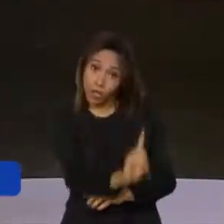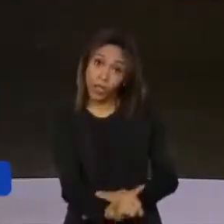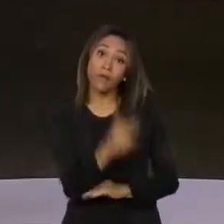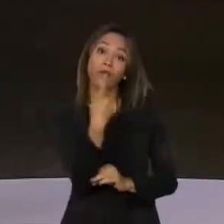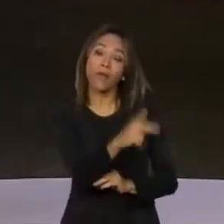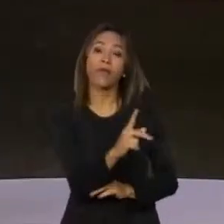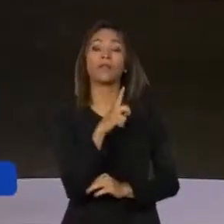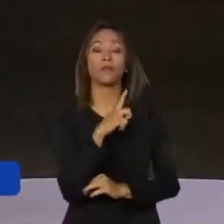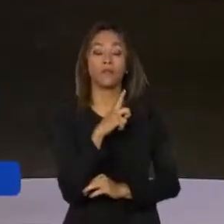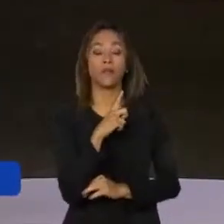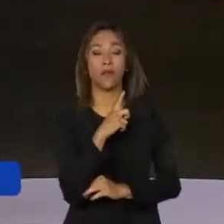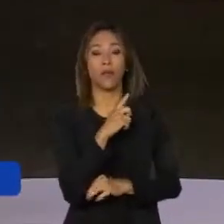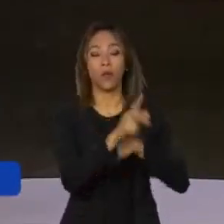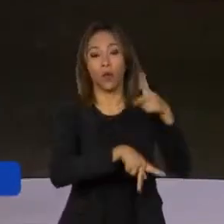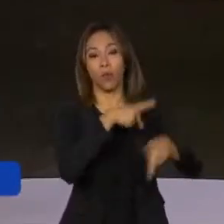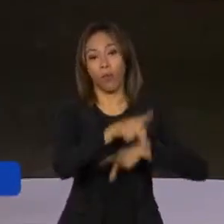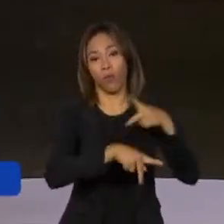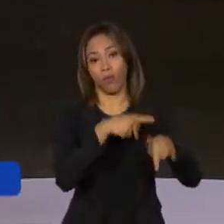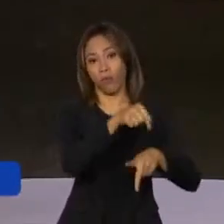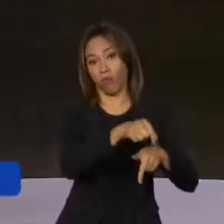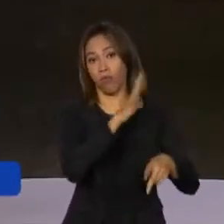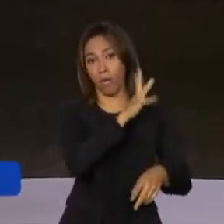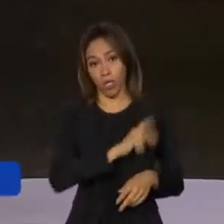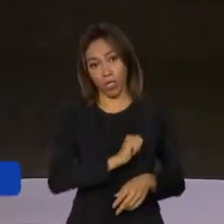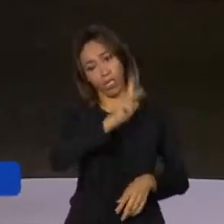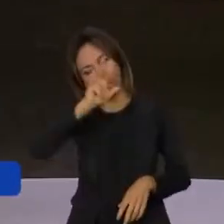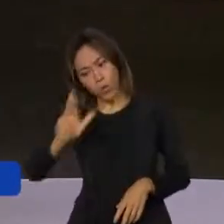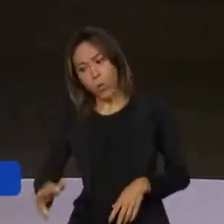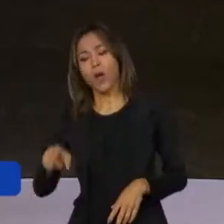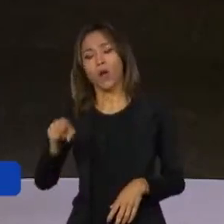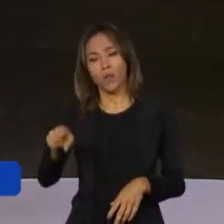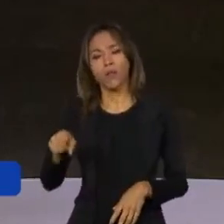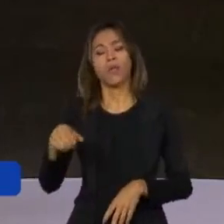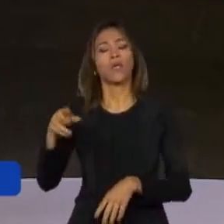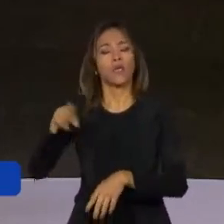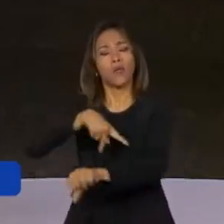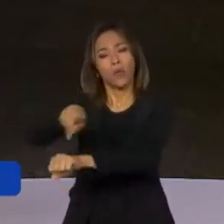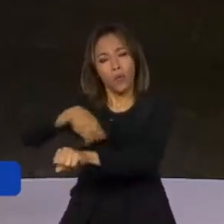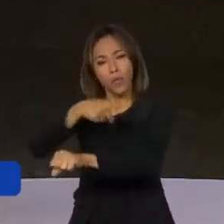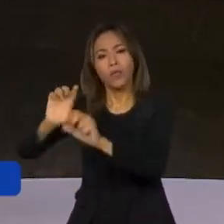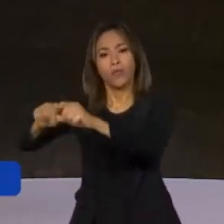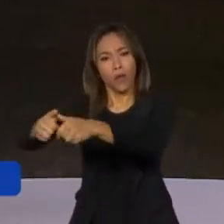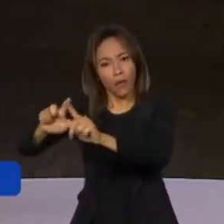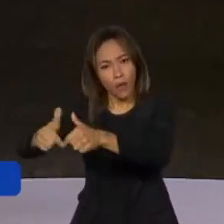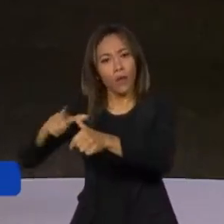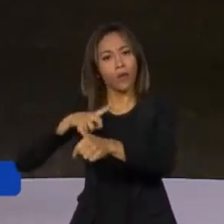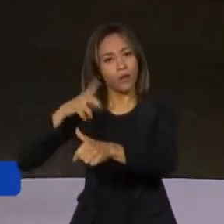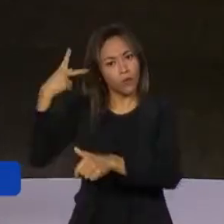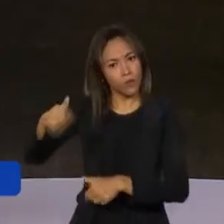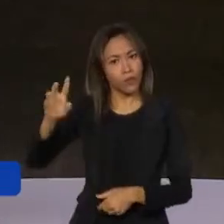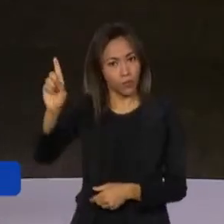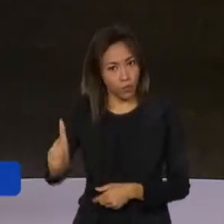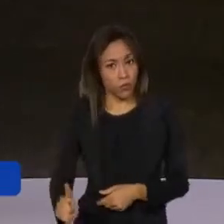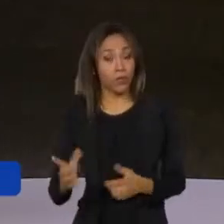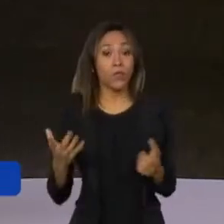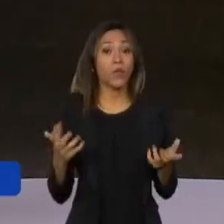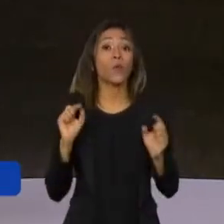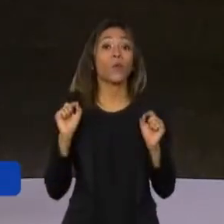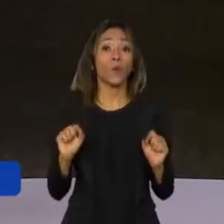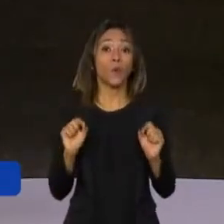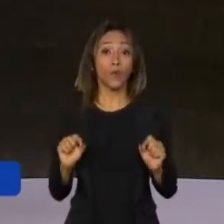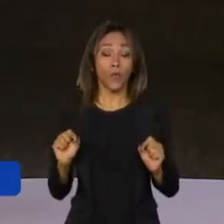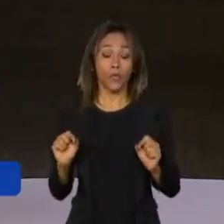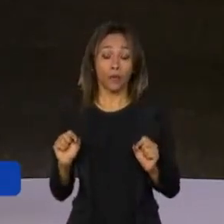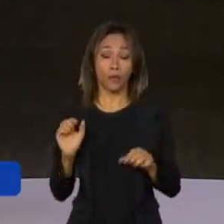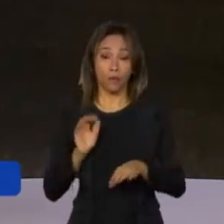sua aut terminação assim como também o Estado de Israel existe tem direito de existir Mas o que está sendo o que